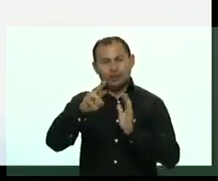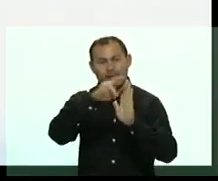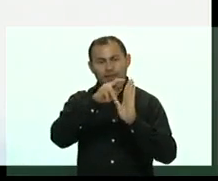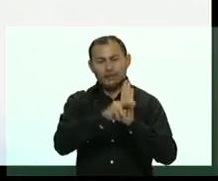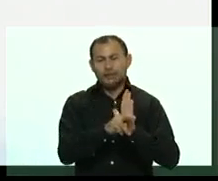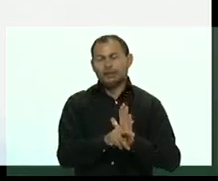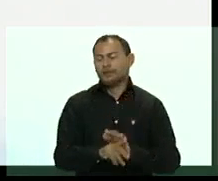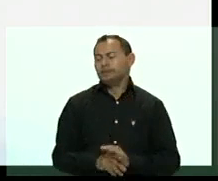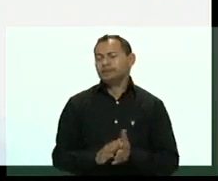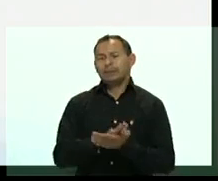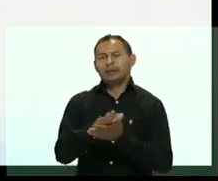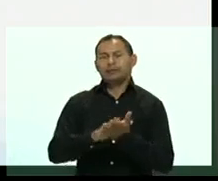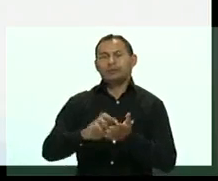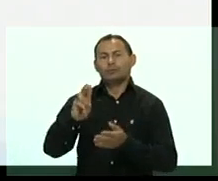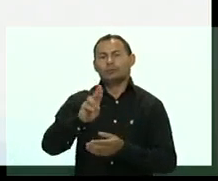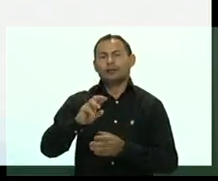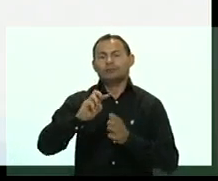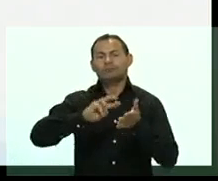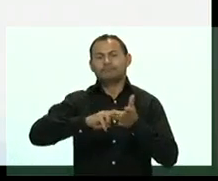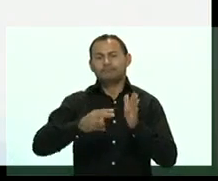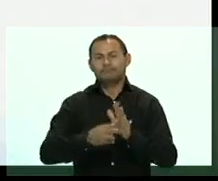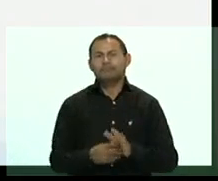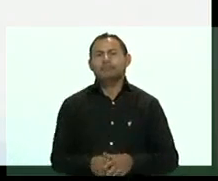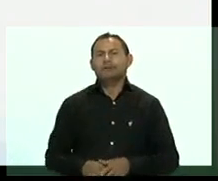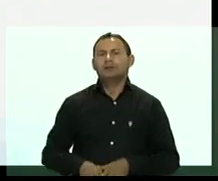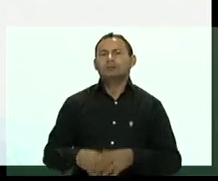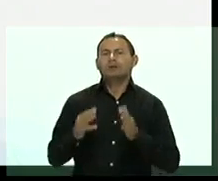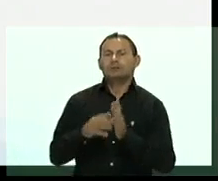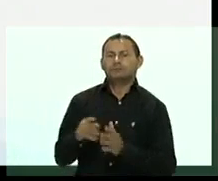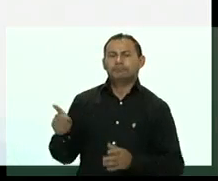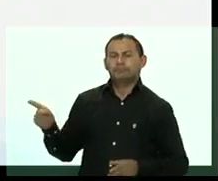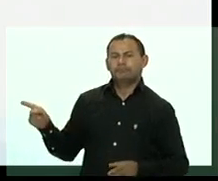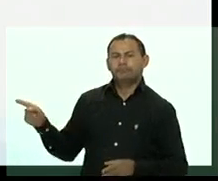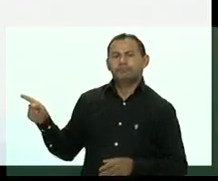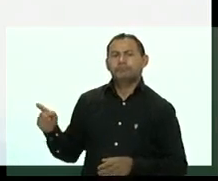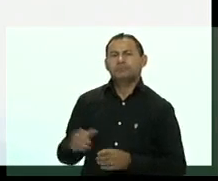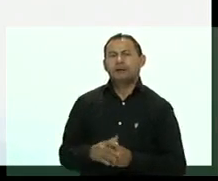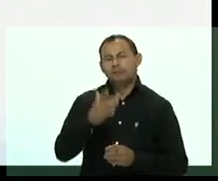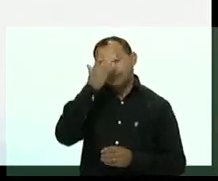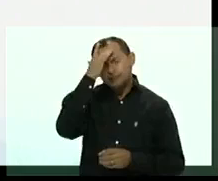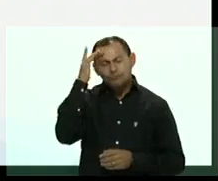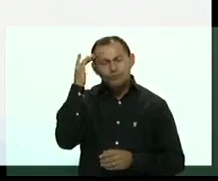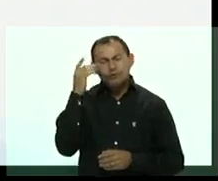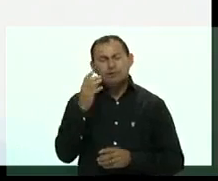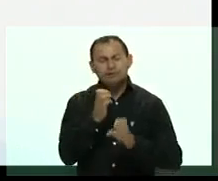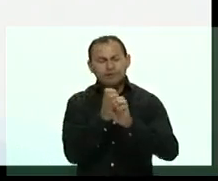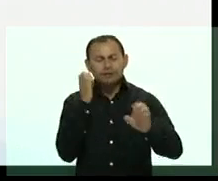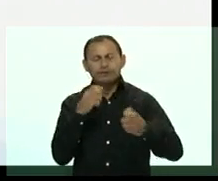utilizar a definição? E por fim, que tipos de situações que o engenheiro precisa